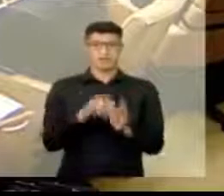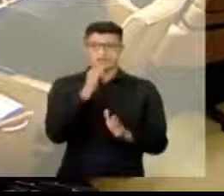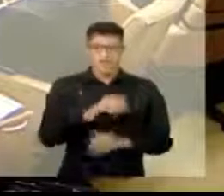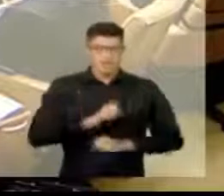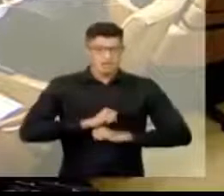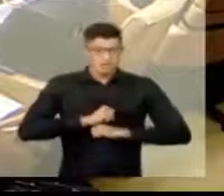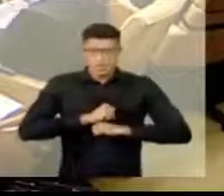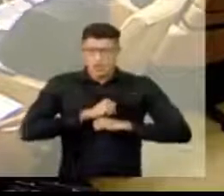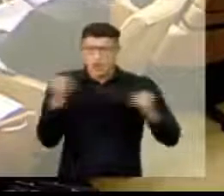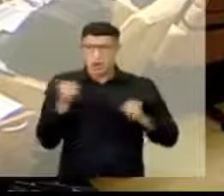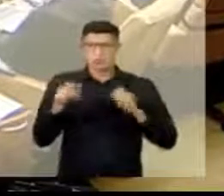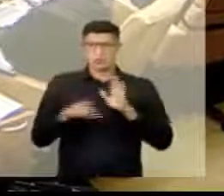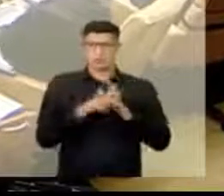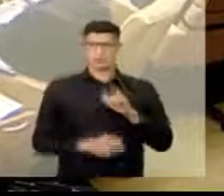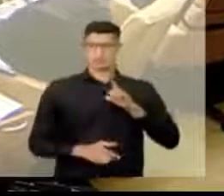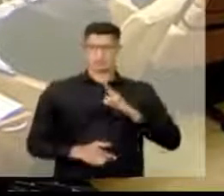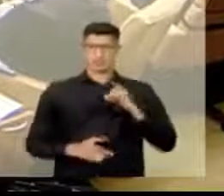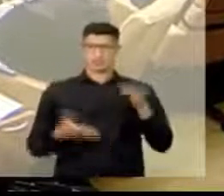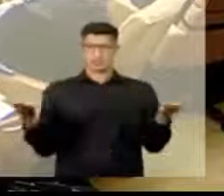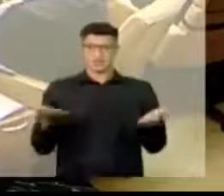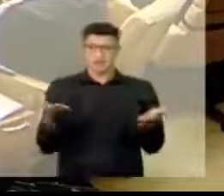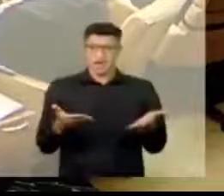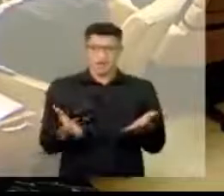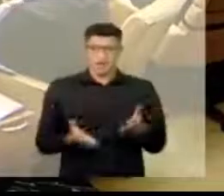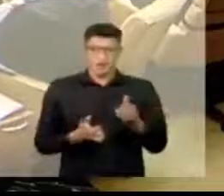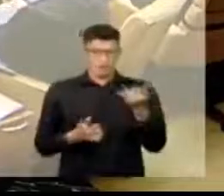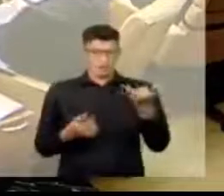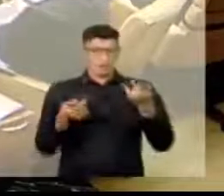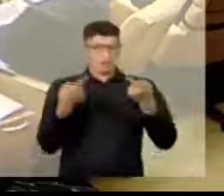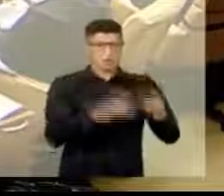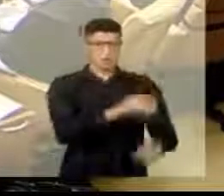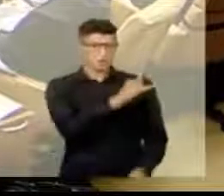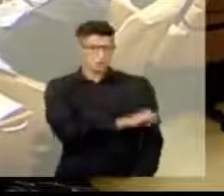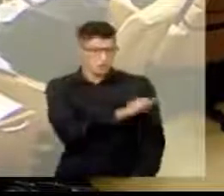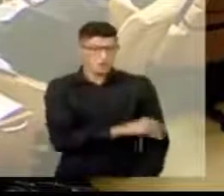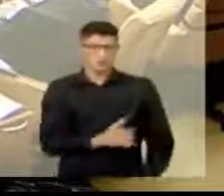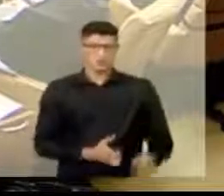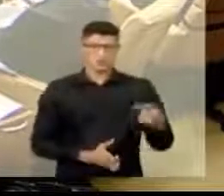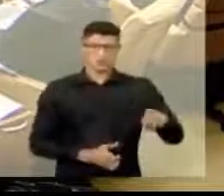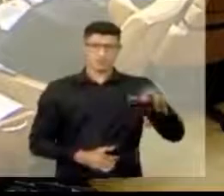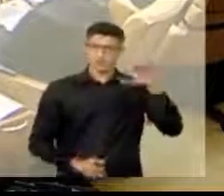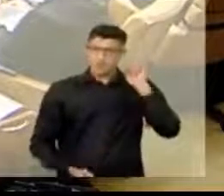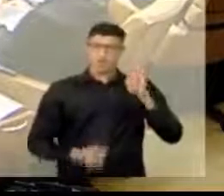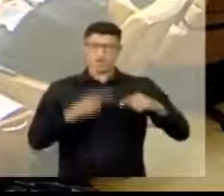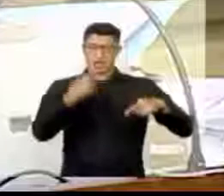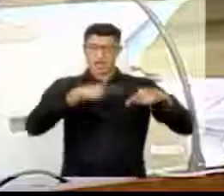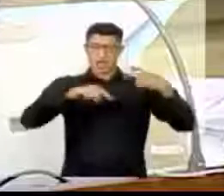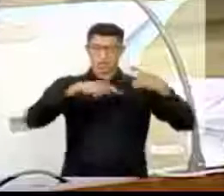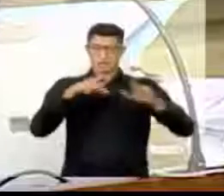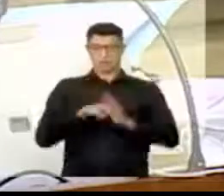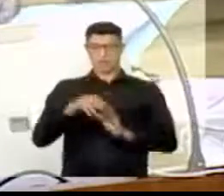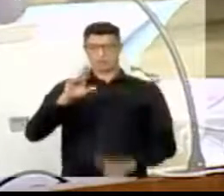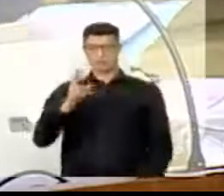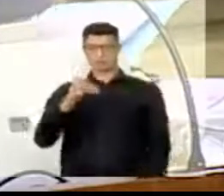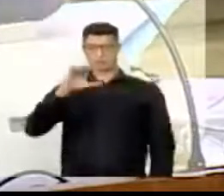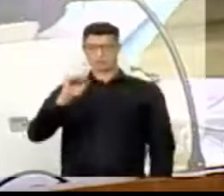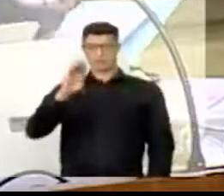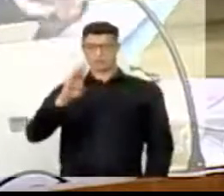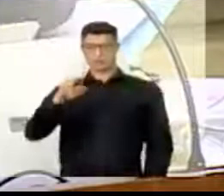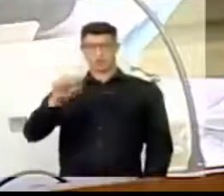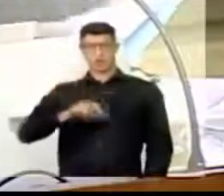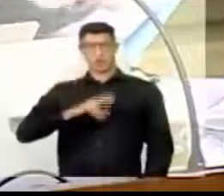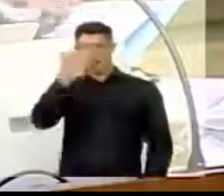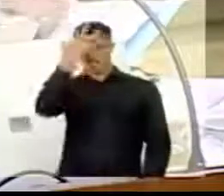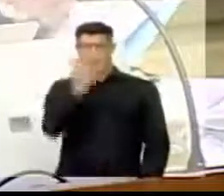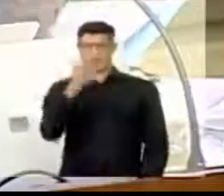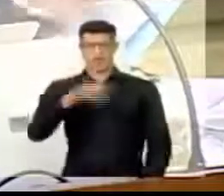ódio constante que Vossa Excelência tem e agora o dirige contra o Rio. Vossa Excelência devia ouvir a última música do Chico Buarque. A